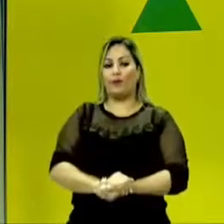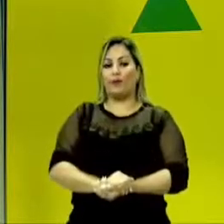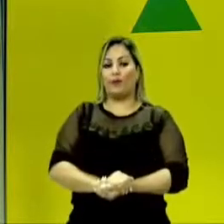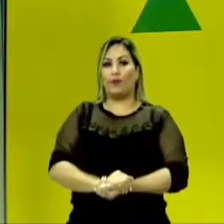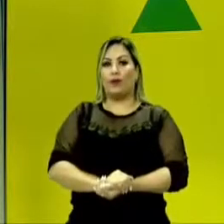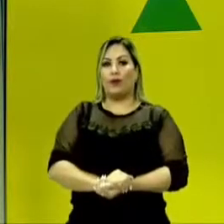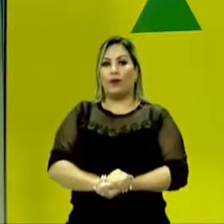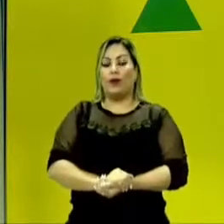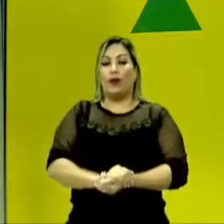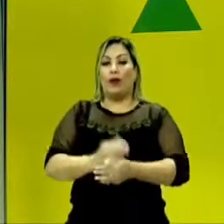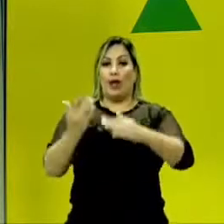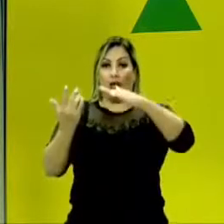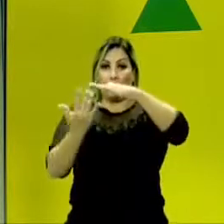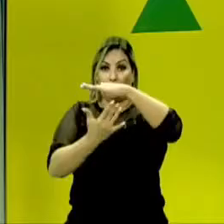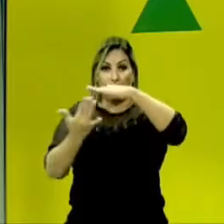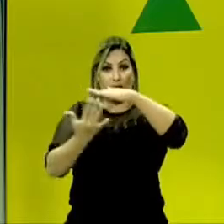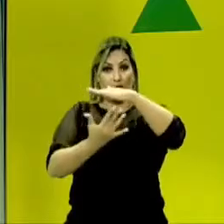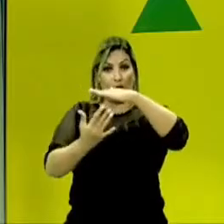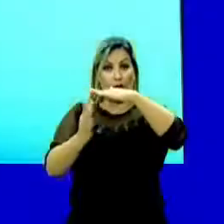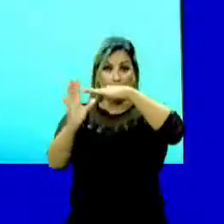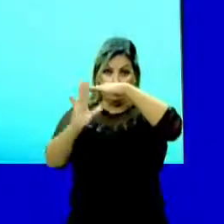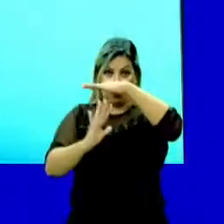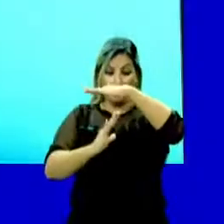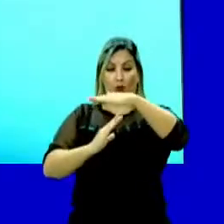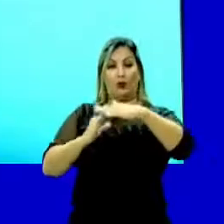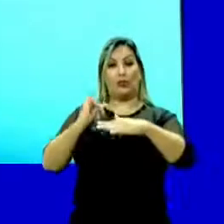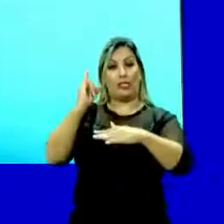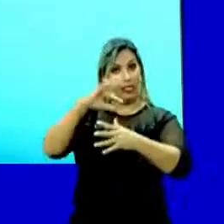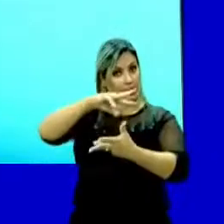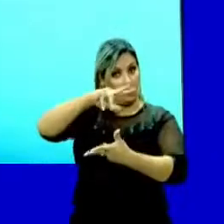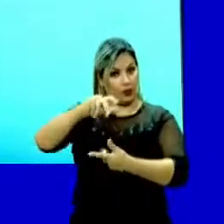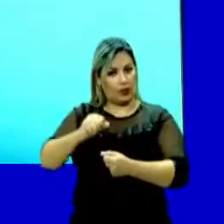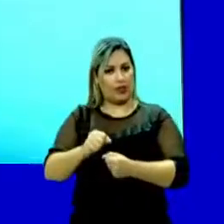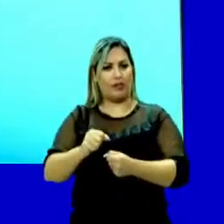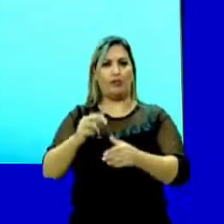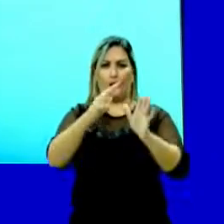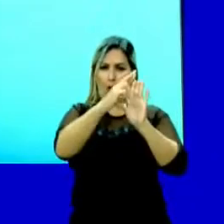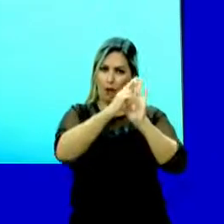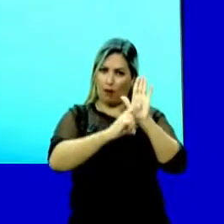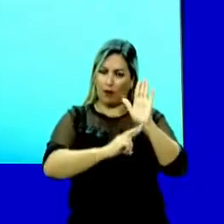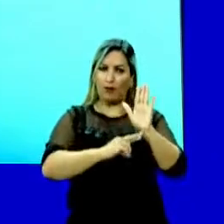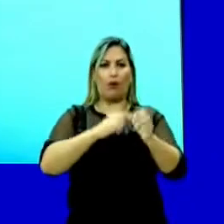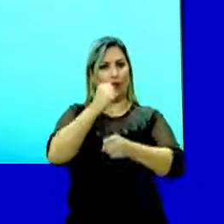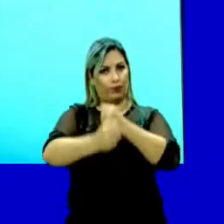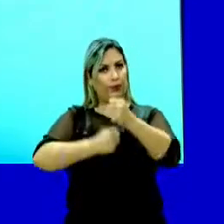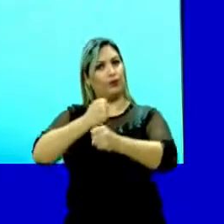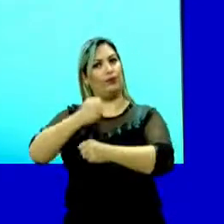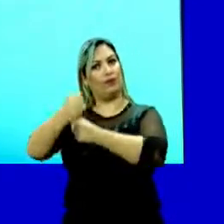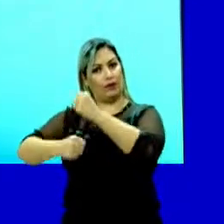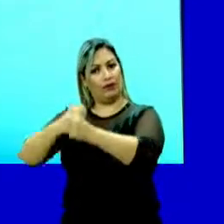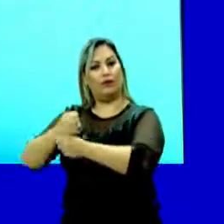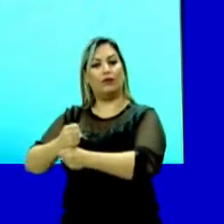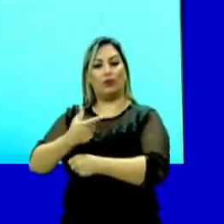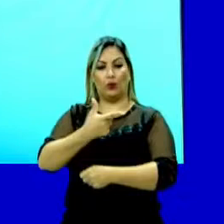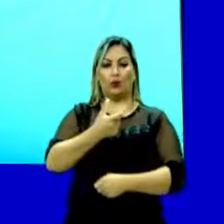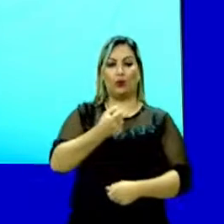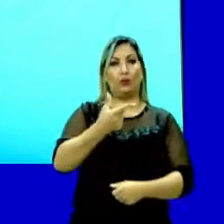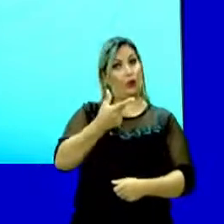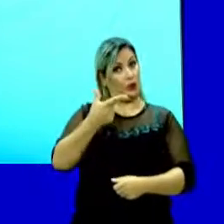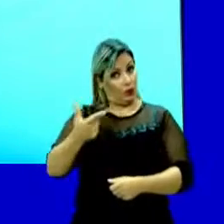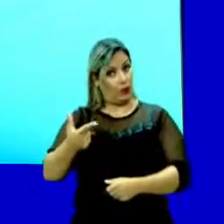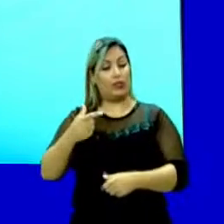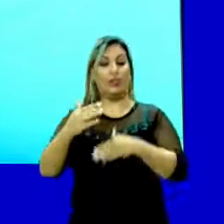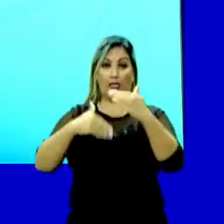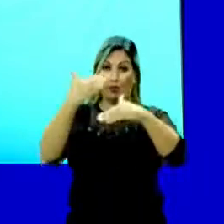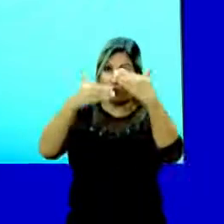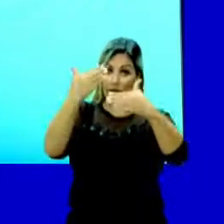Tendências nas migrações internacionais. O relatório anual 2002 da Organização para a Cooperação e Desenvolvimento